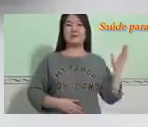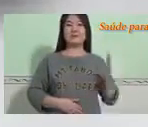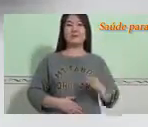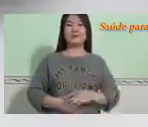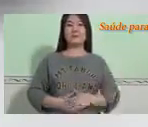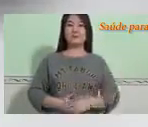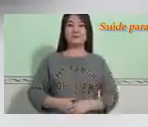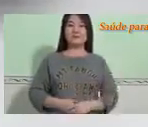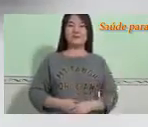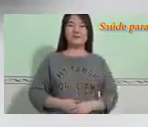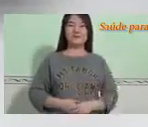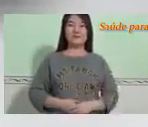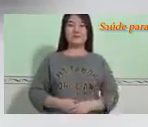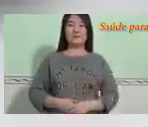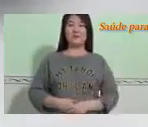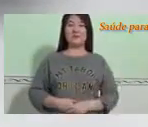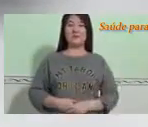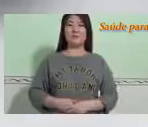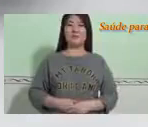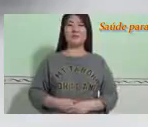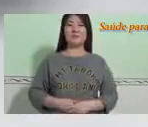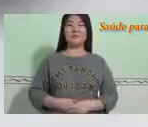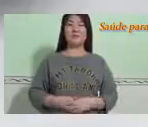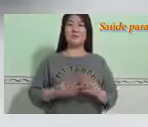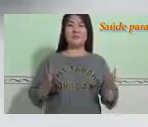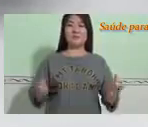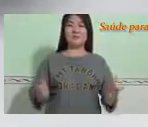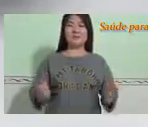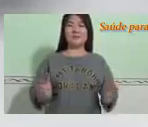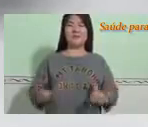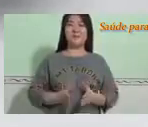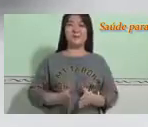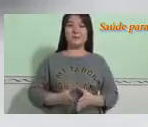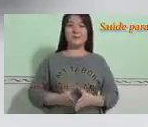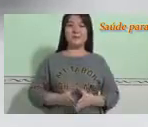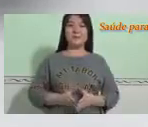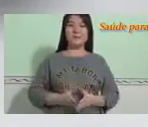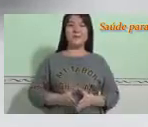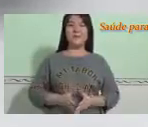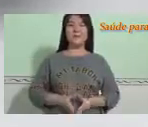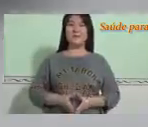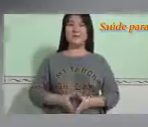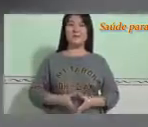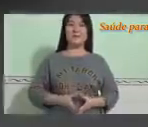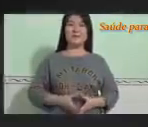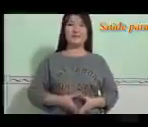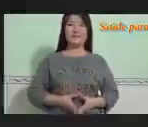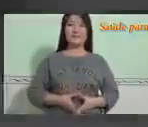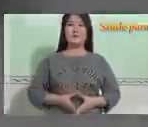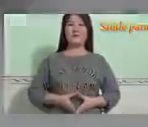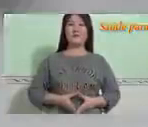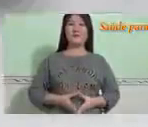das vitaminas A, D, E, que, para o paciente ter todos os nutrientes que precisa.